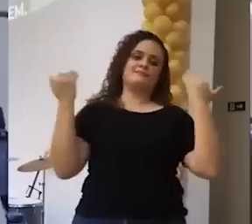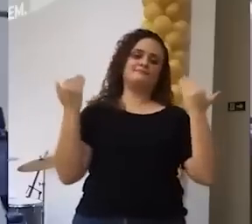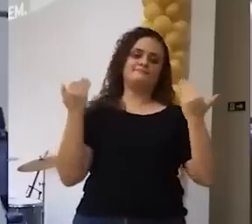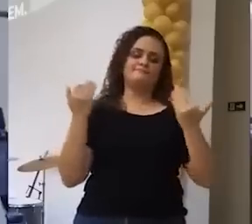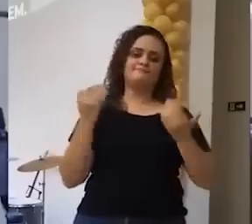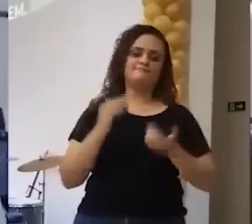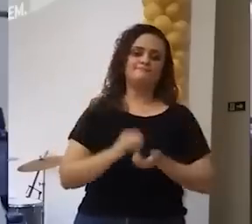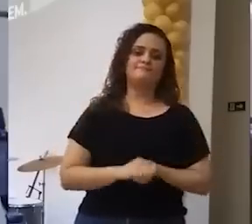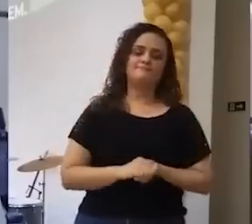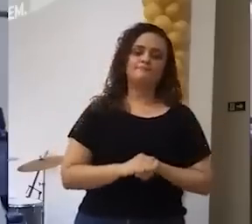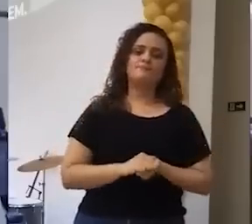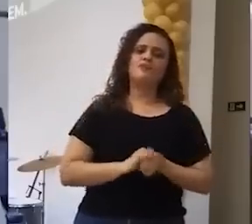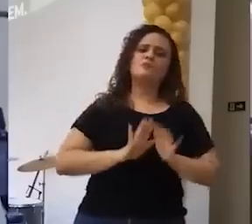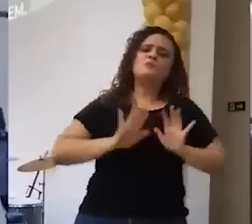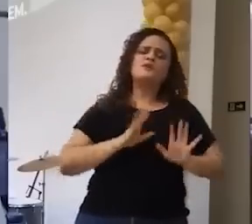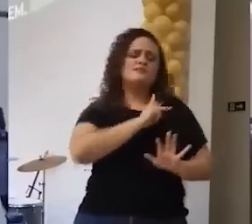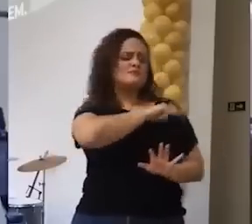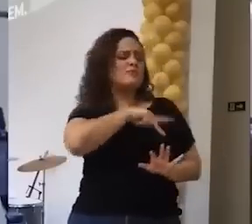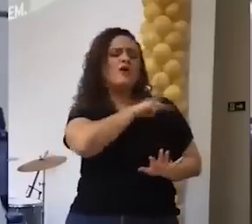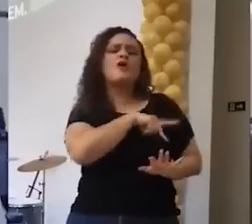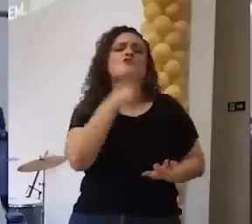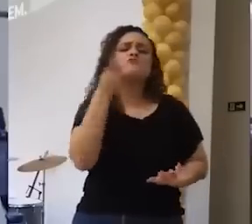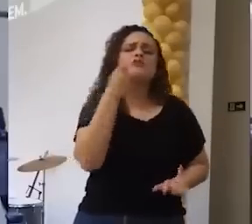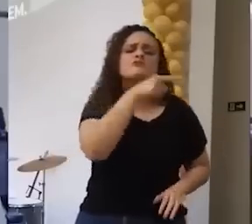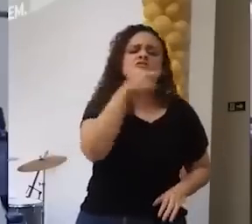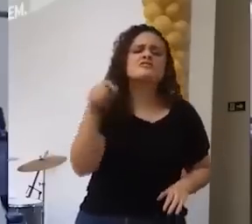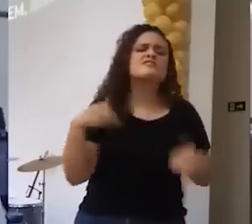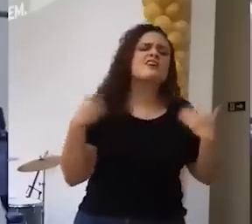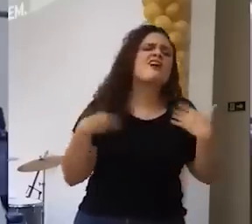Mas Paulo diz assim: alegrai-vos quando mesmo?